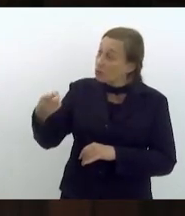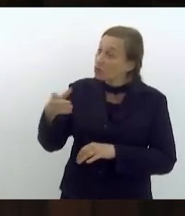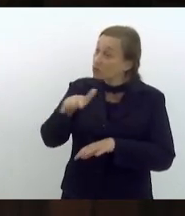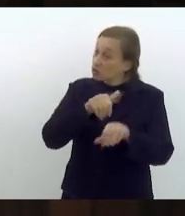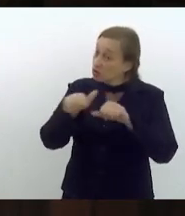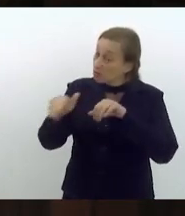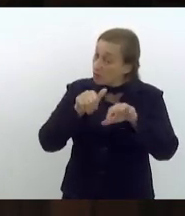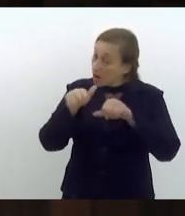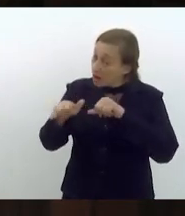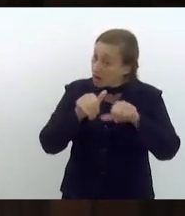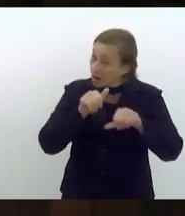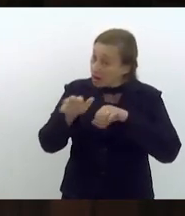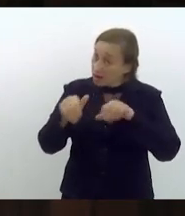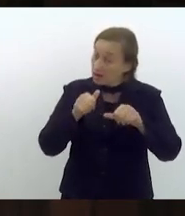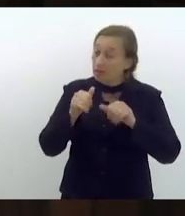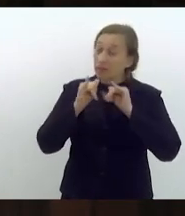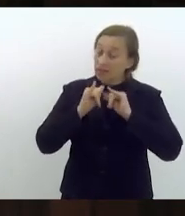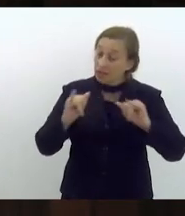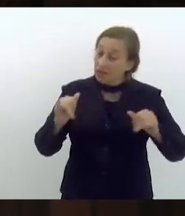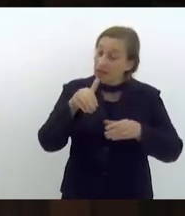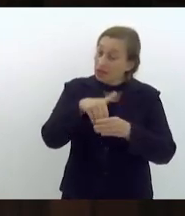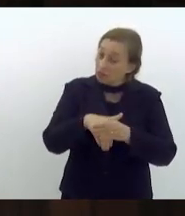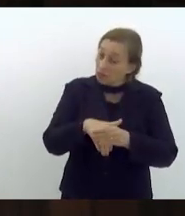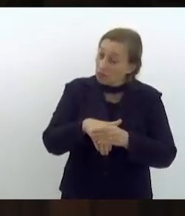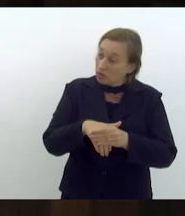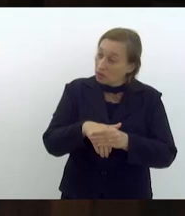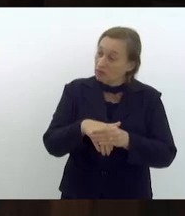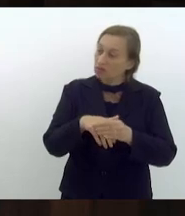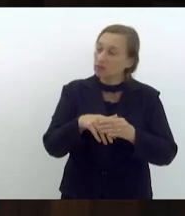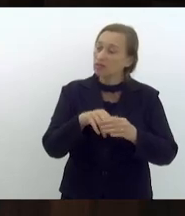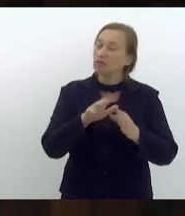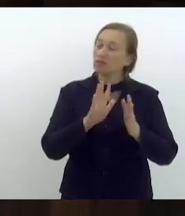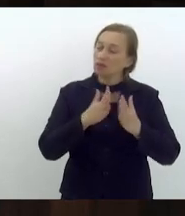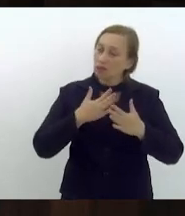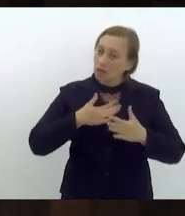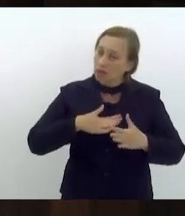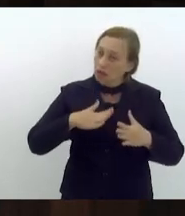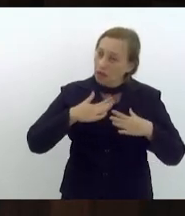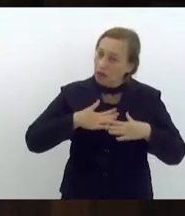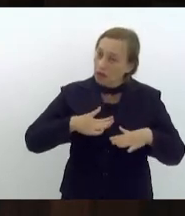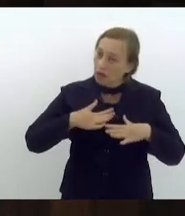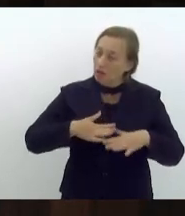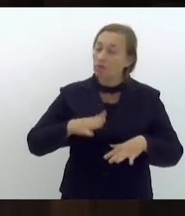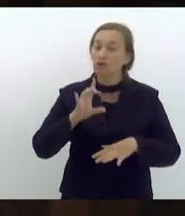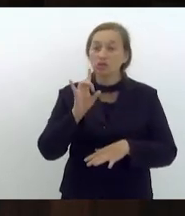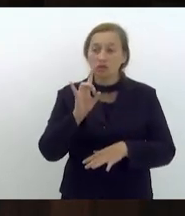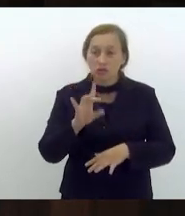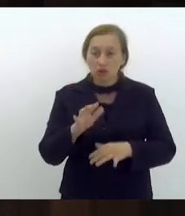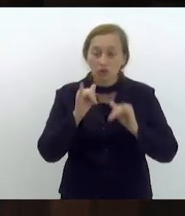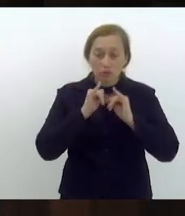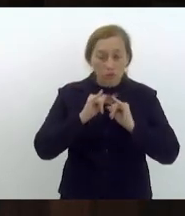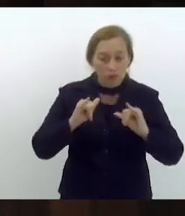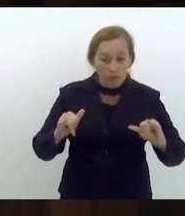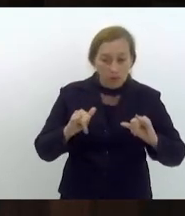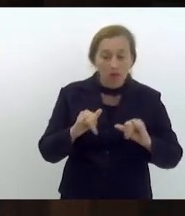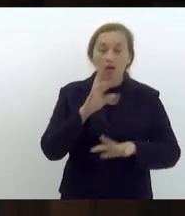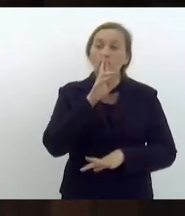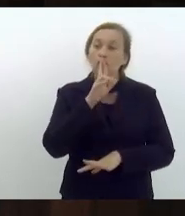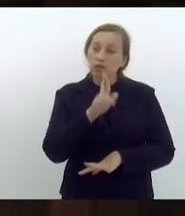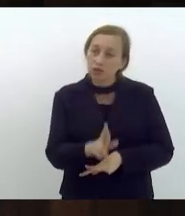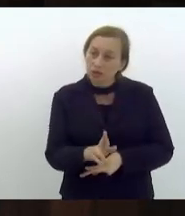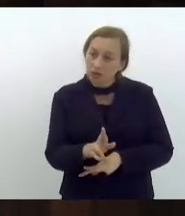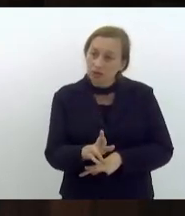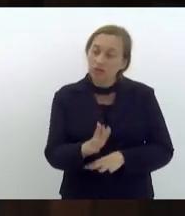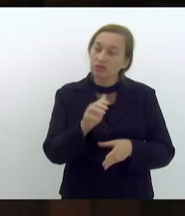a chamar os escritos para declaração de voto eu preciso só proclamar aqui o resultado